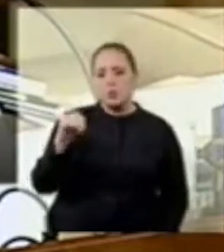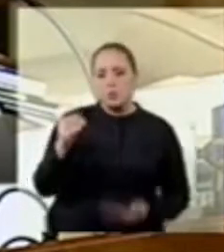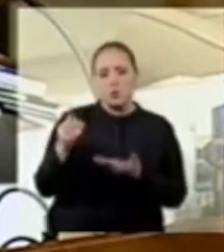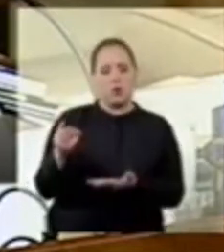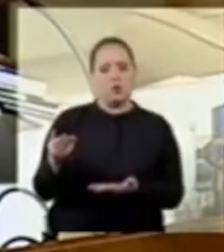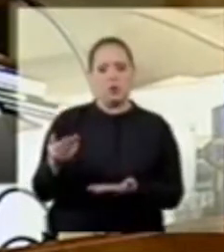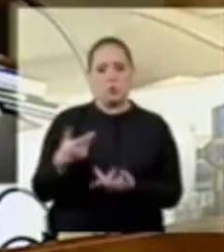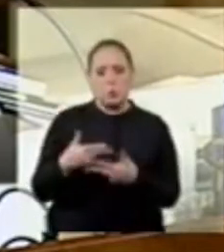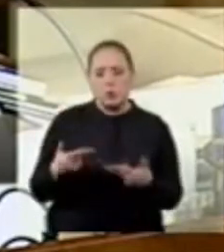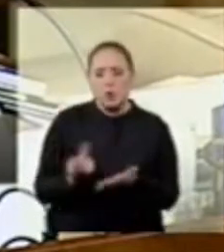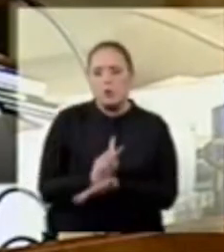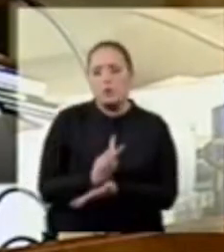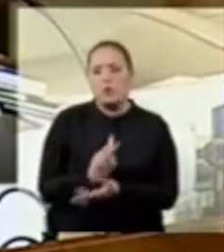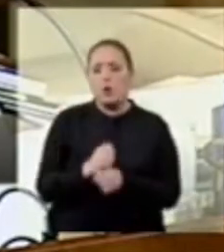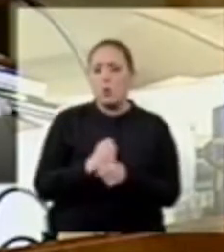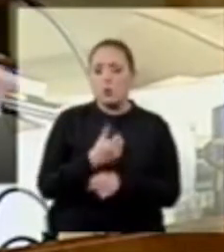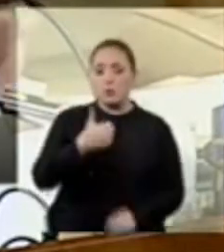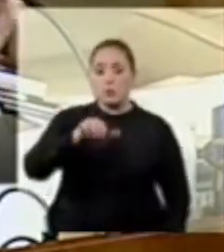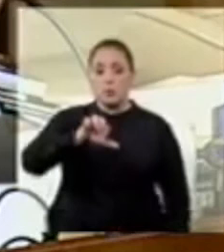ocorrido em